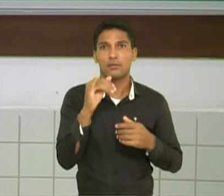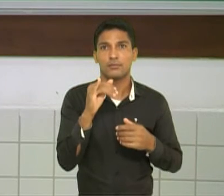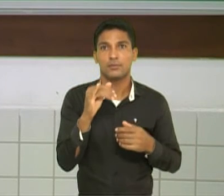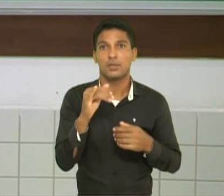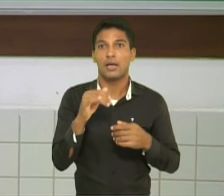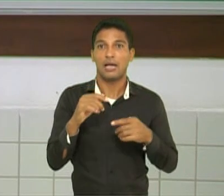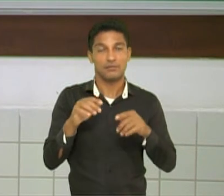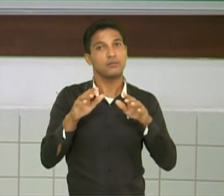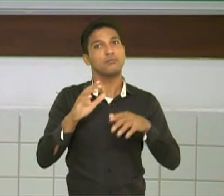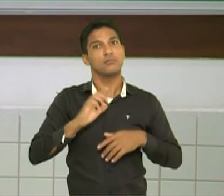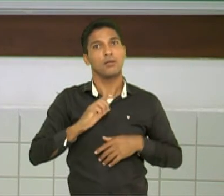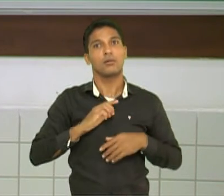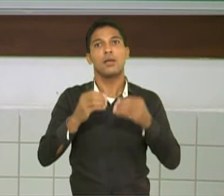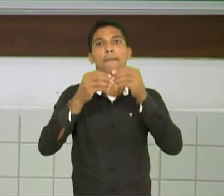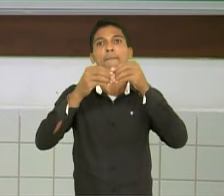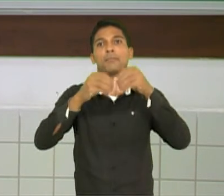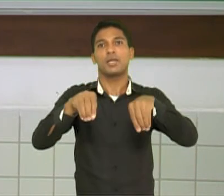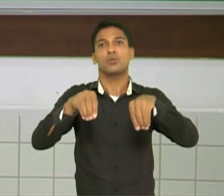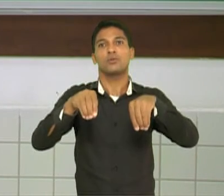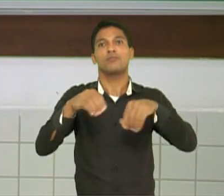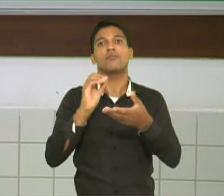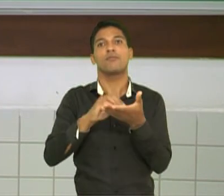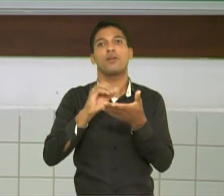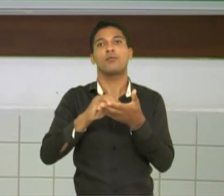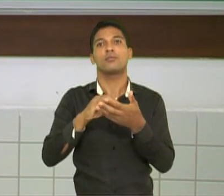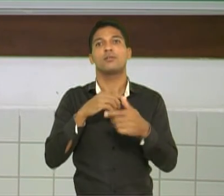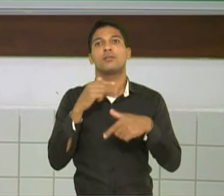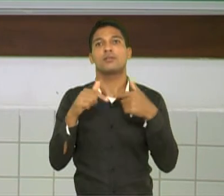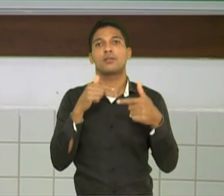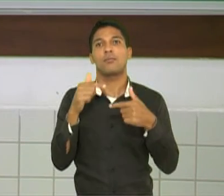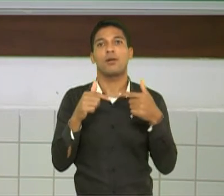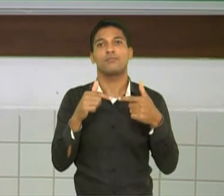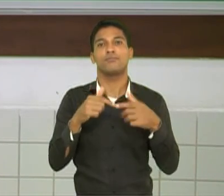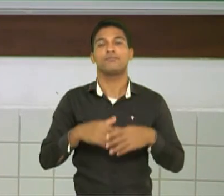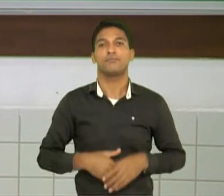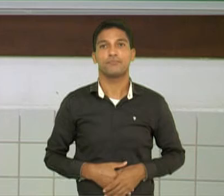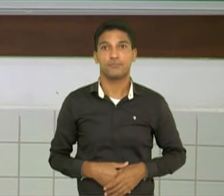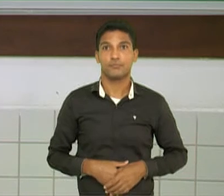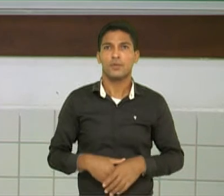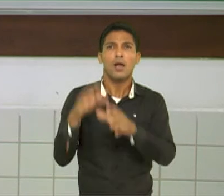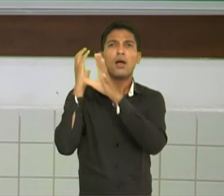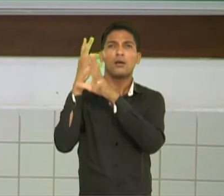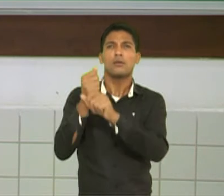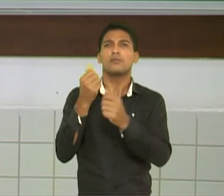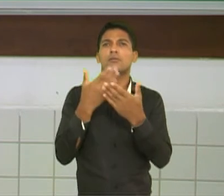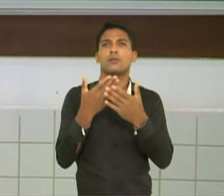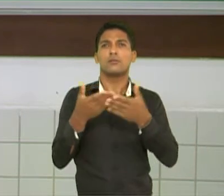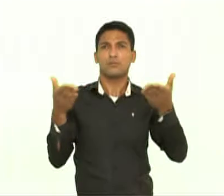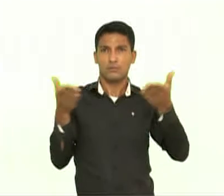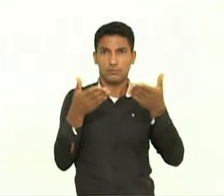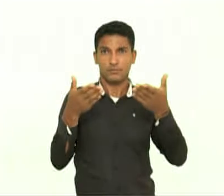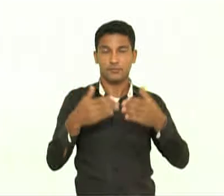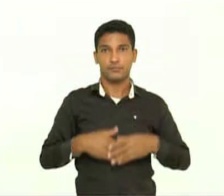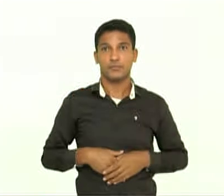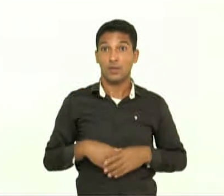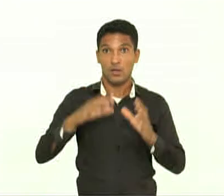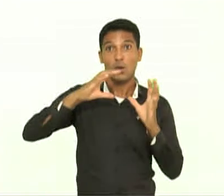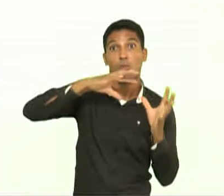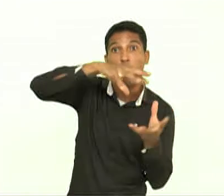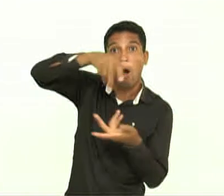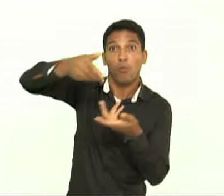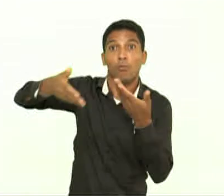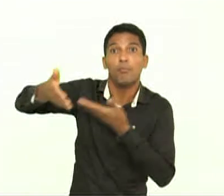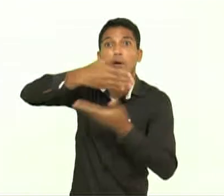nós vimos então essa globalização da produção. O que você revisou na aula de hoje? A